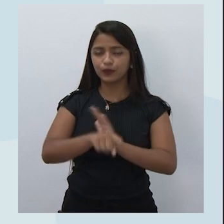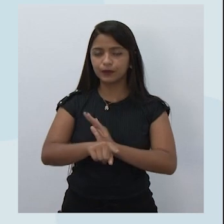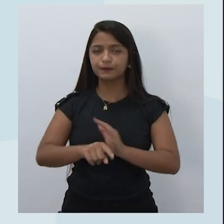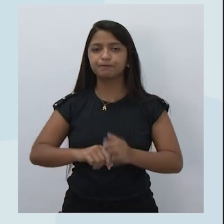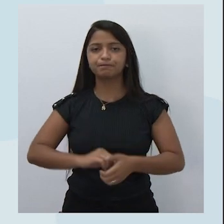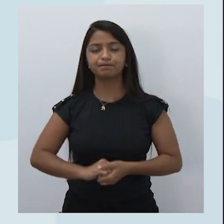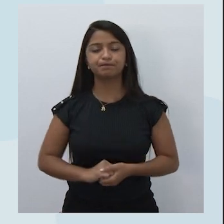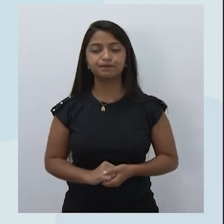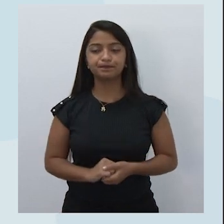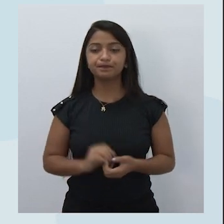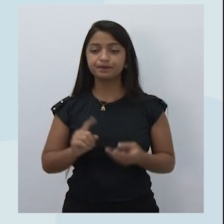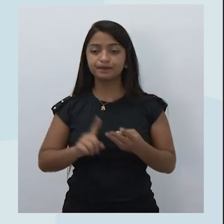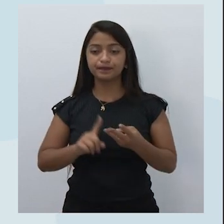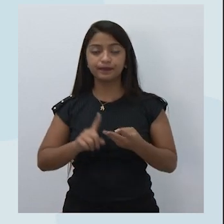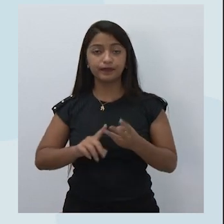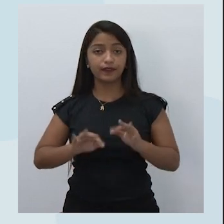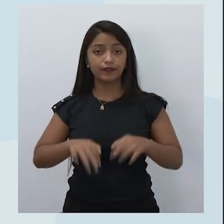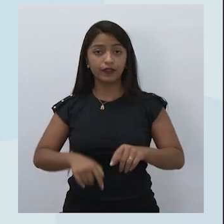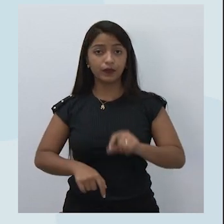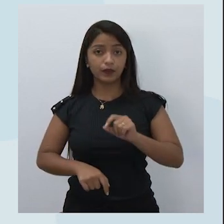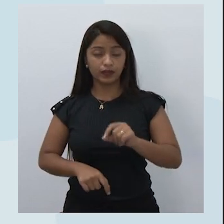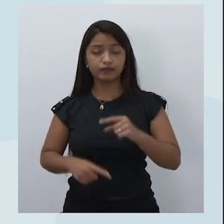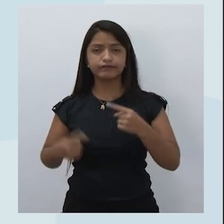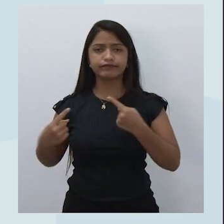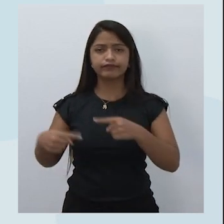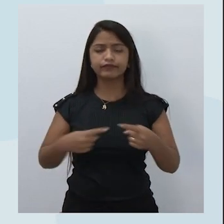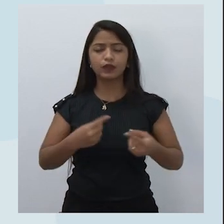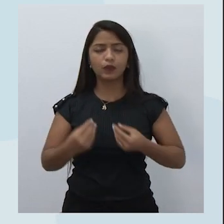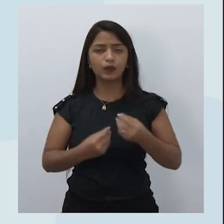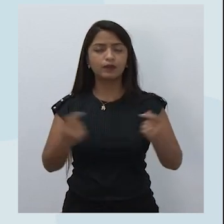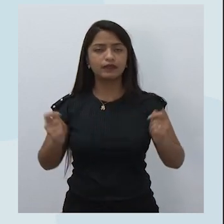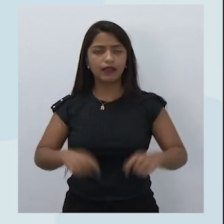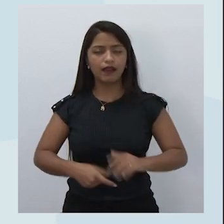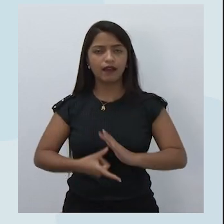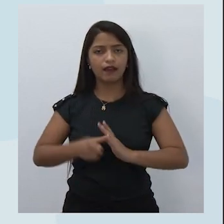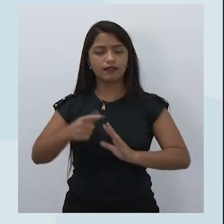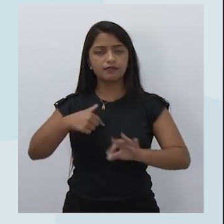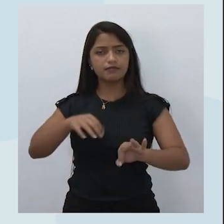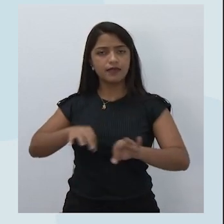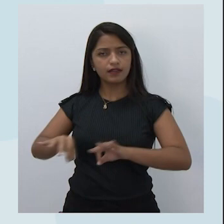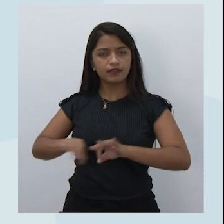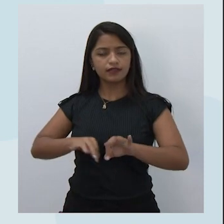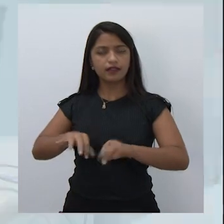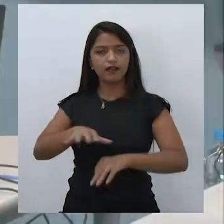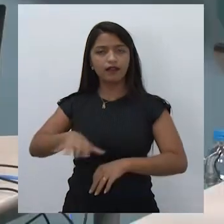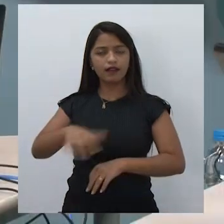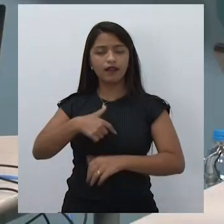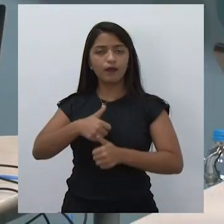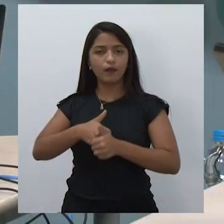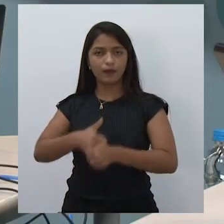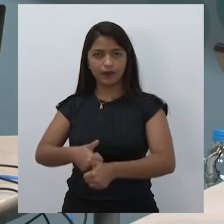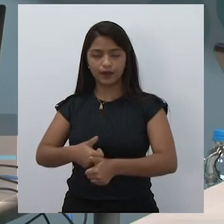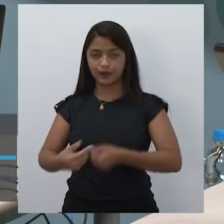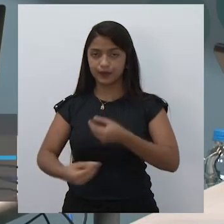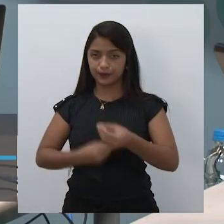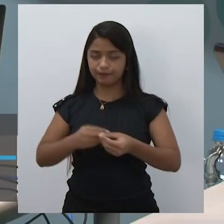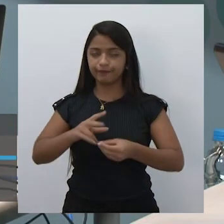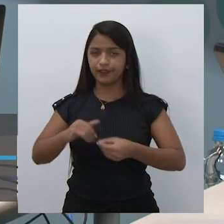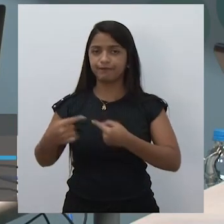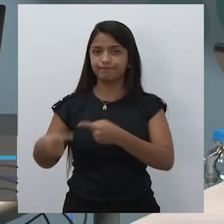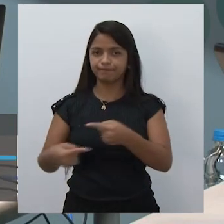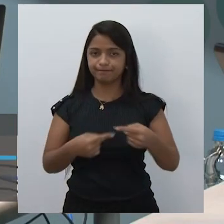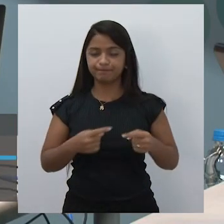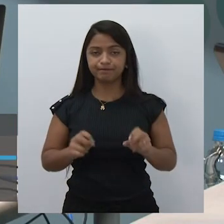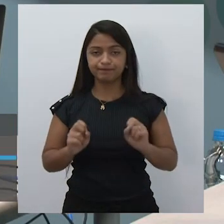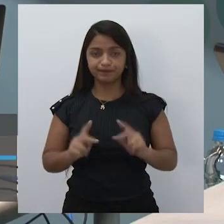e, finalmente, discutir formas de planejamento e acompanhamento por área. Nesta manhã,